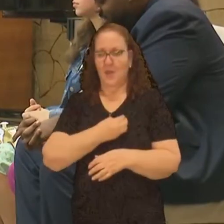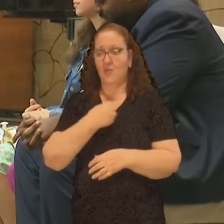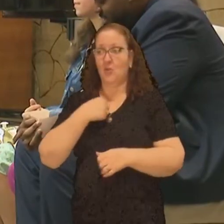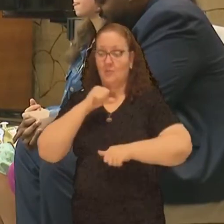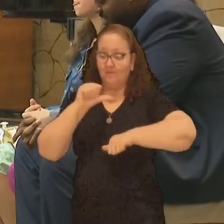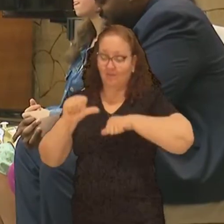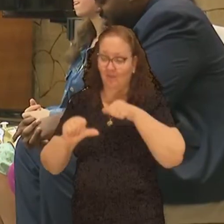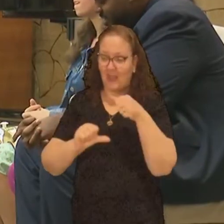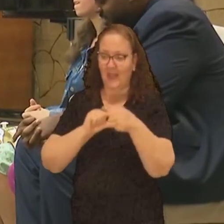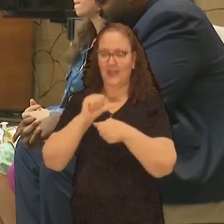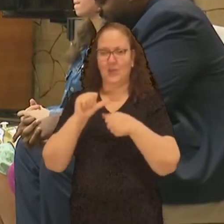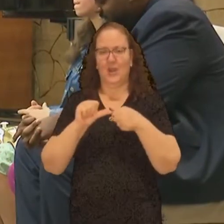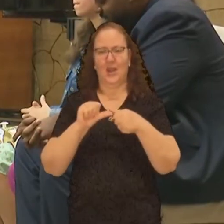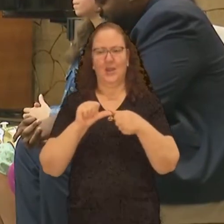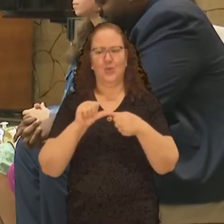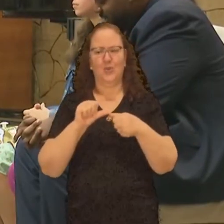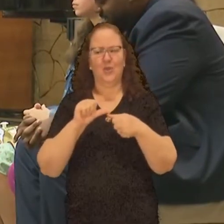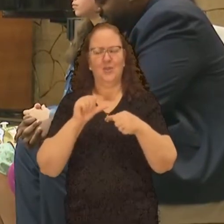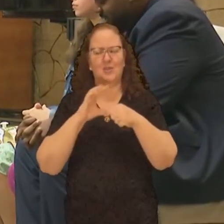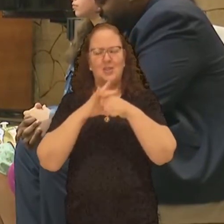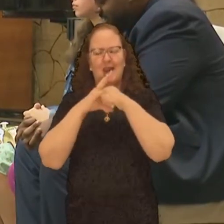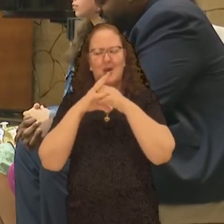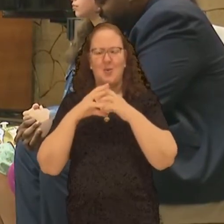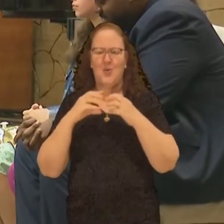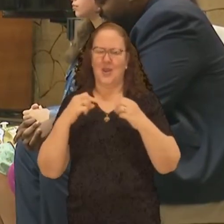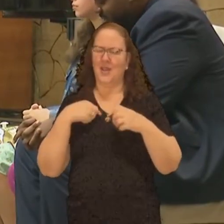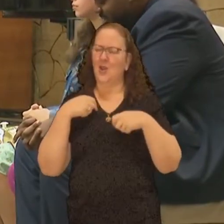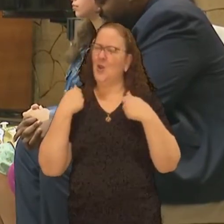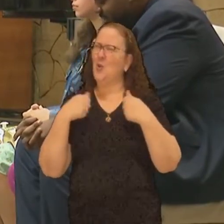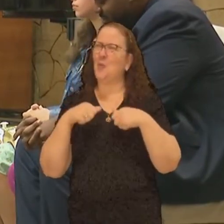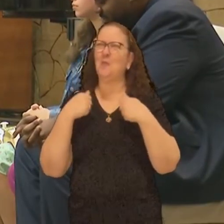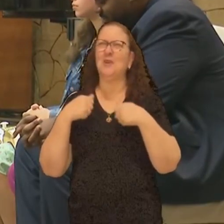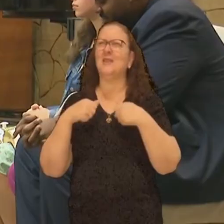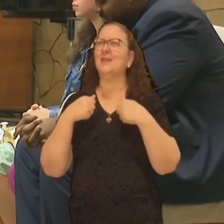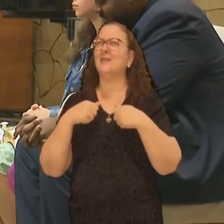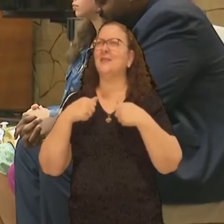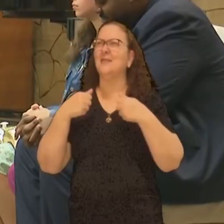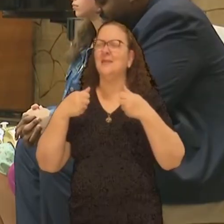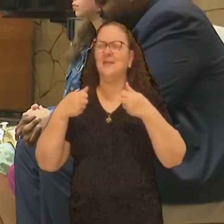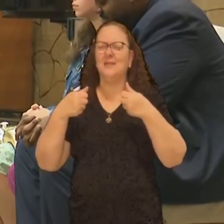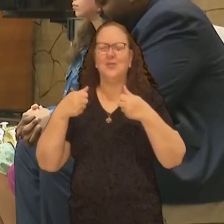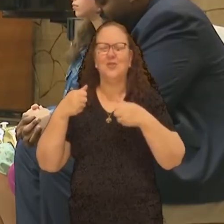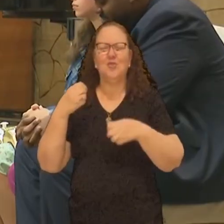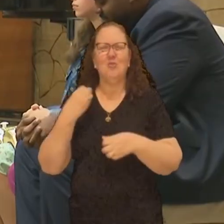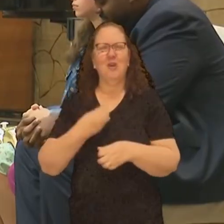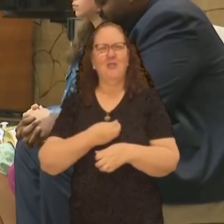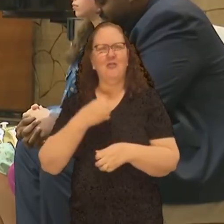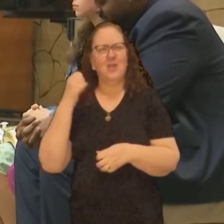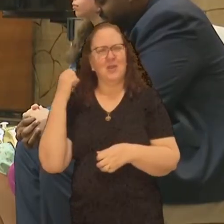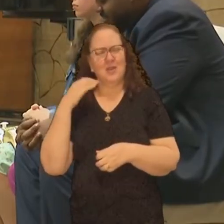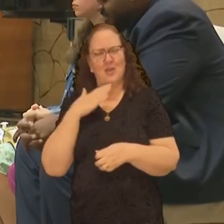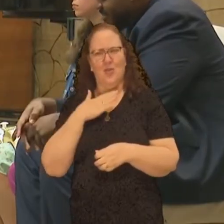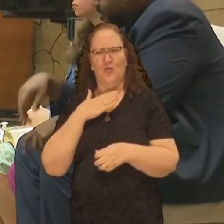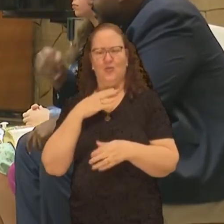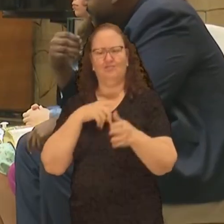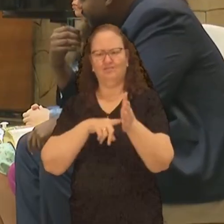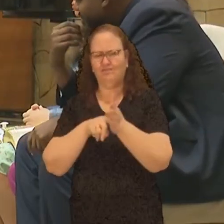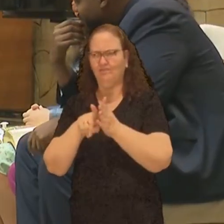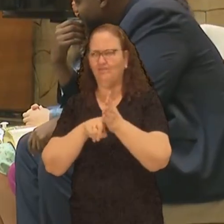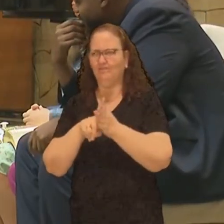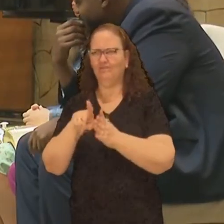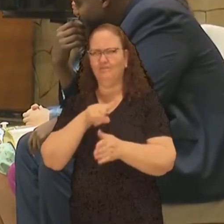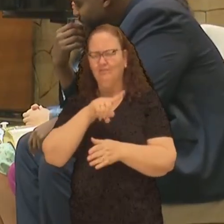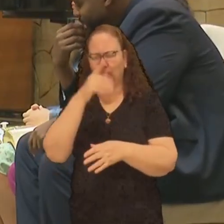restaurado, eu quero ser curado, eu preciso nascer de novo. Enquanto a igreja está orando, alguém nessa noite